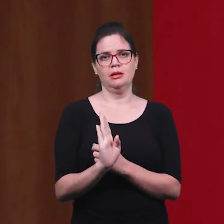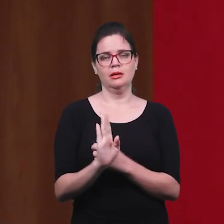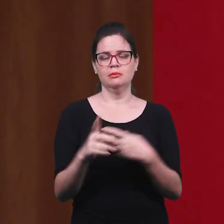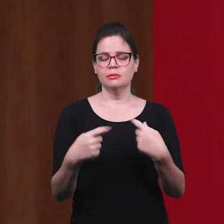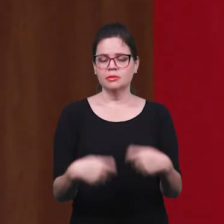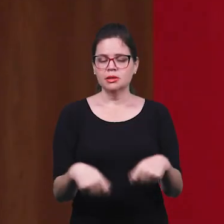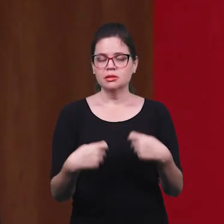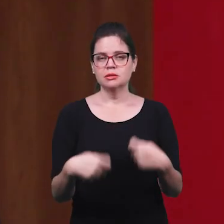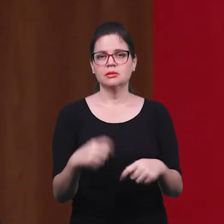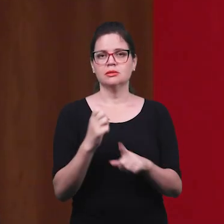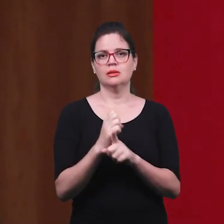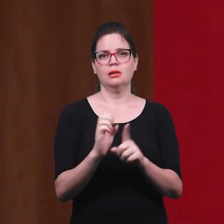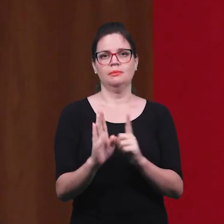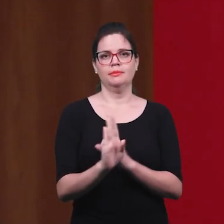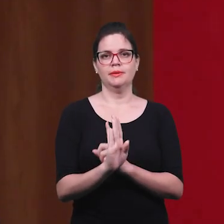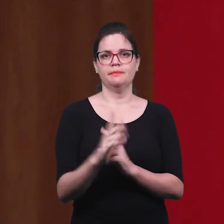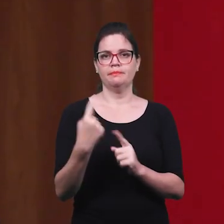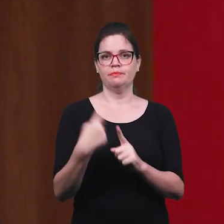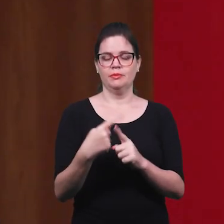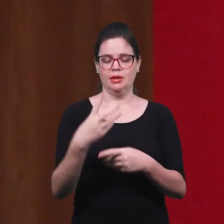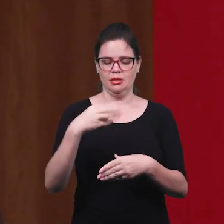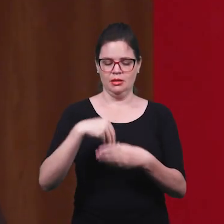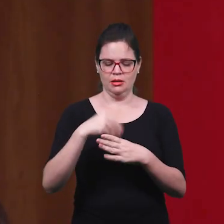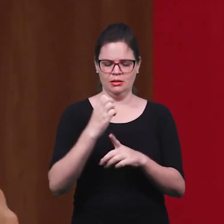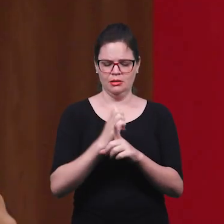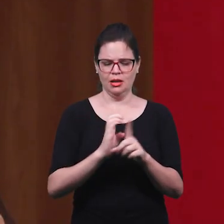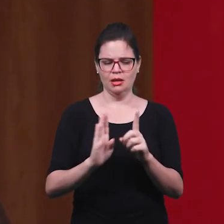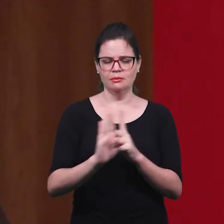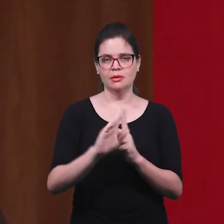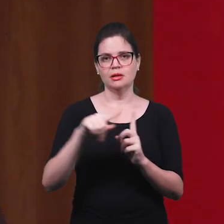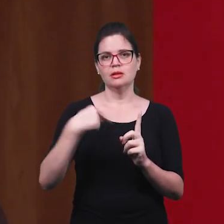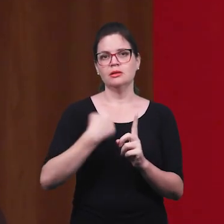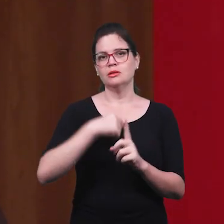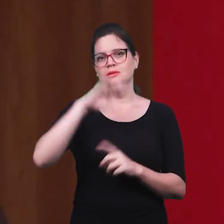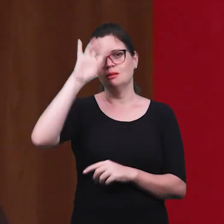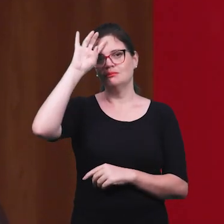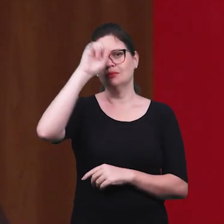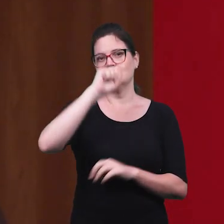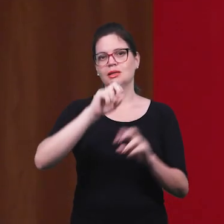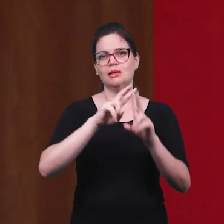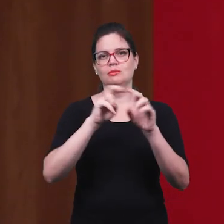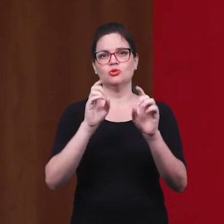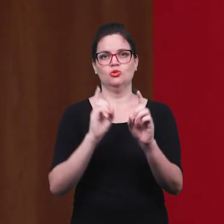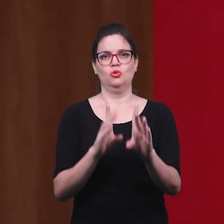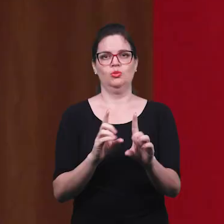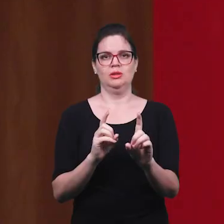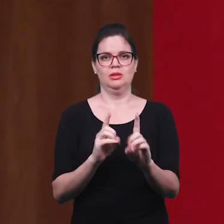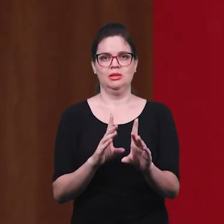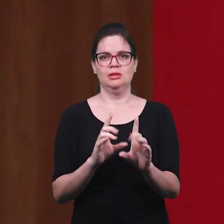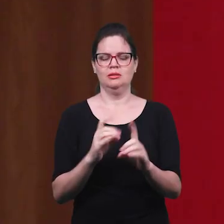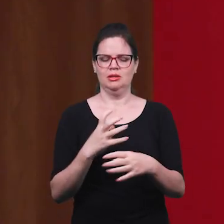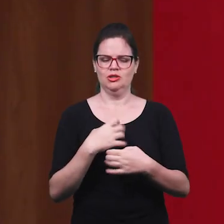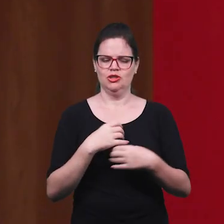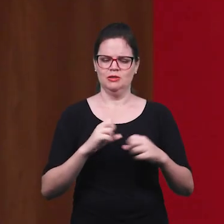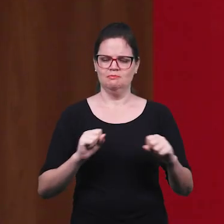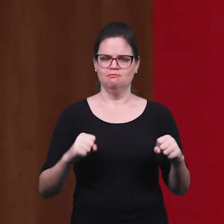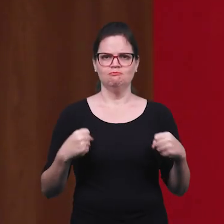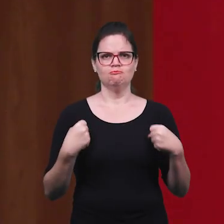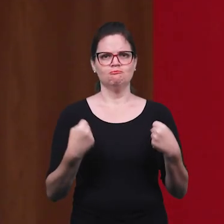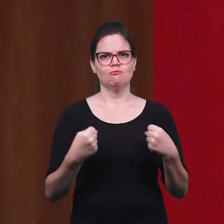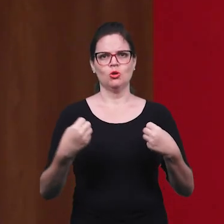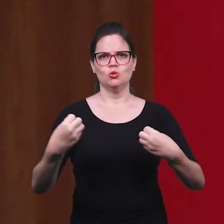dominicais. Porque na escola bíblica dominical nós aprendemos a doutrina, a sã doutrina, que nos fortalece, que